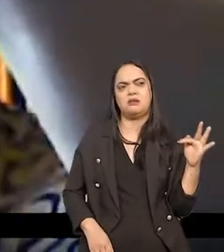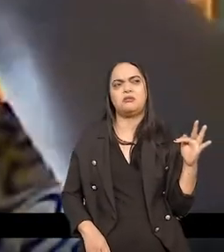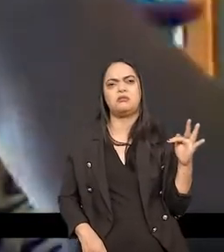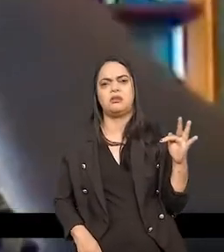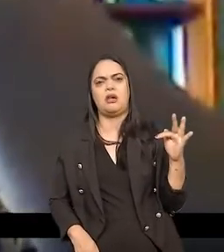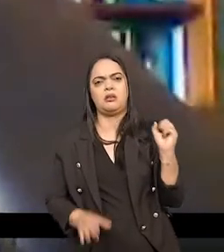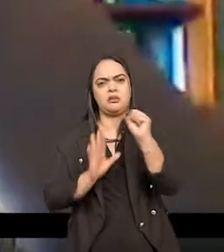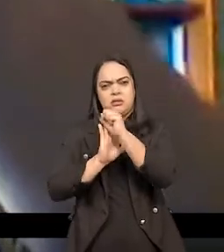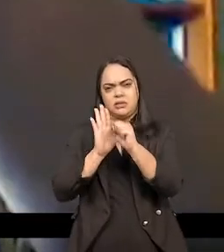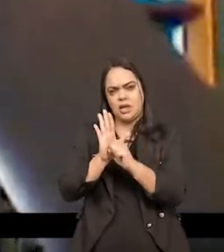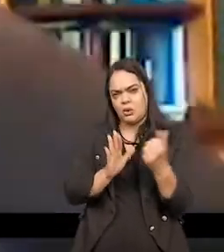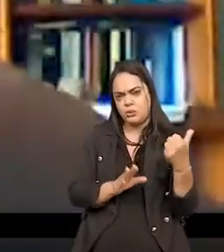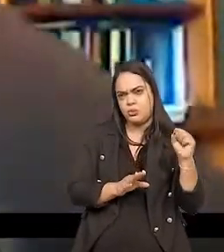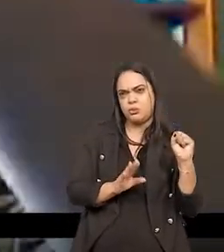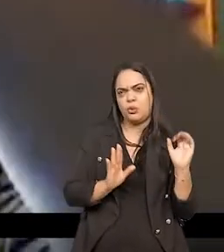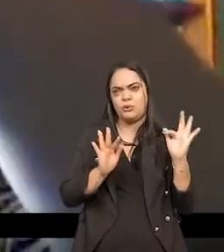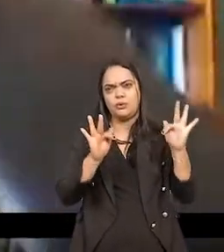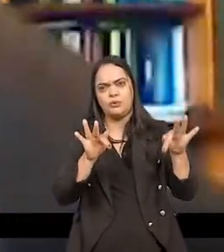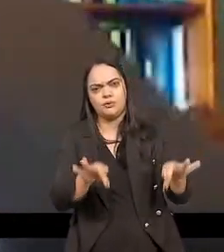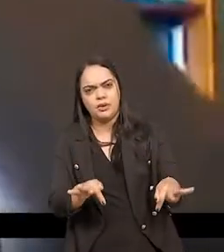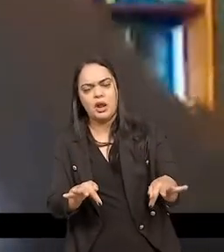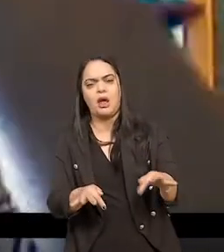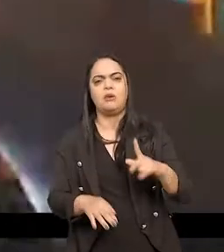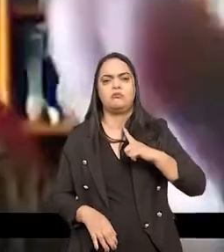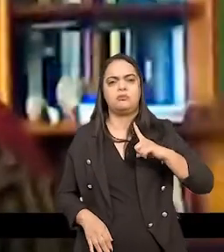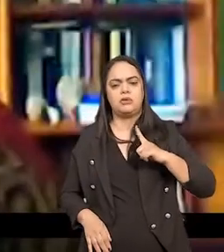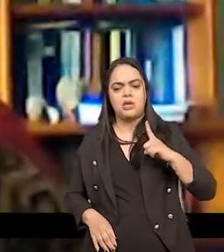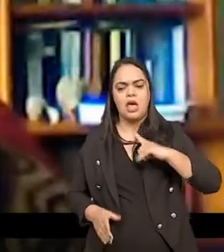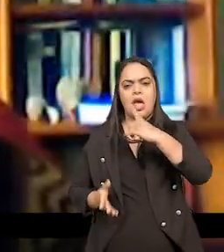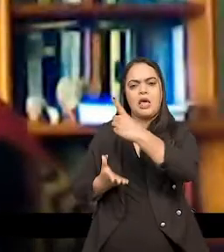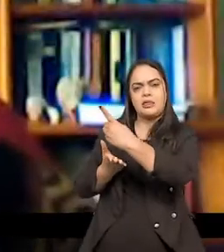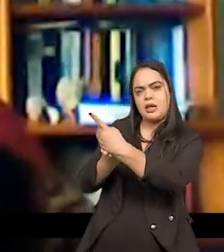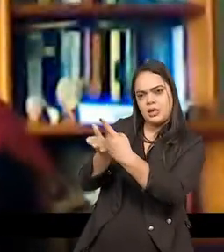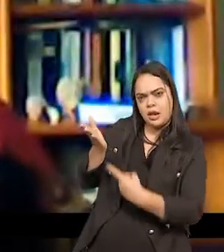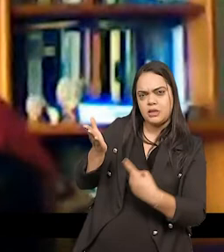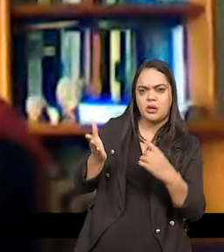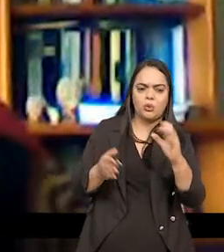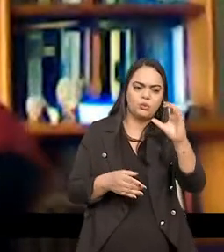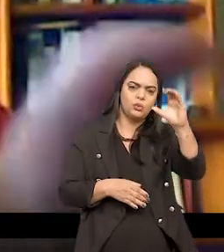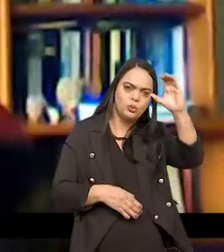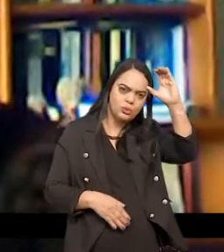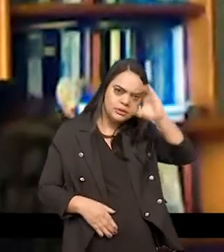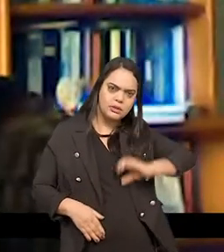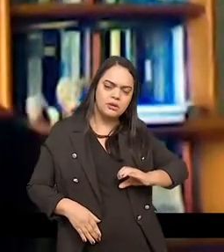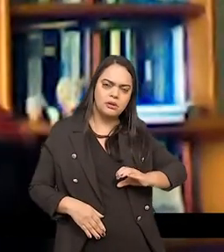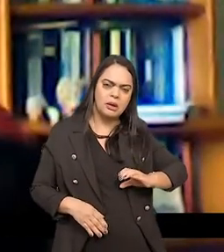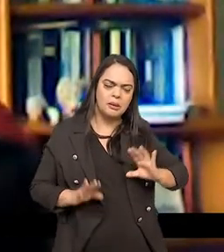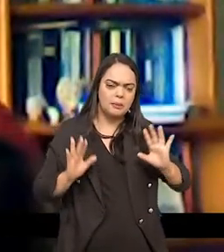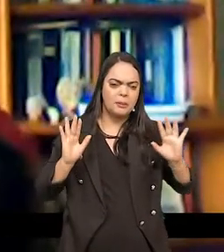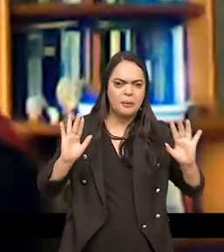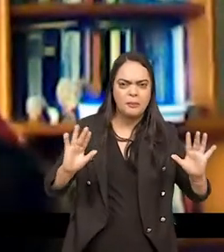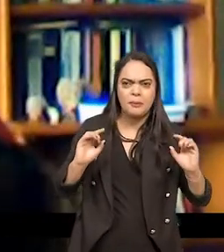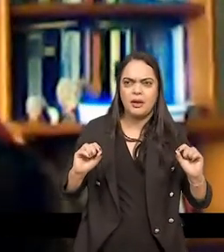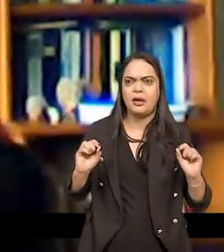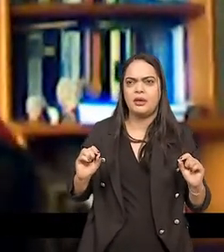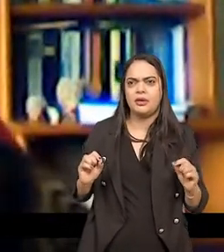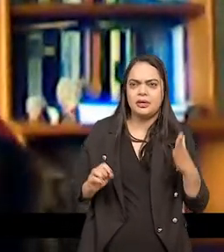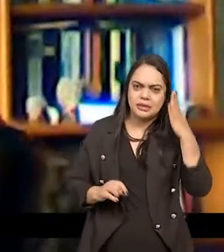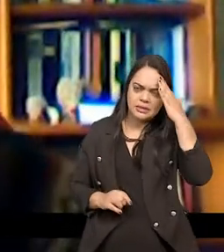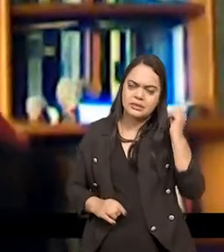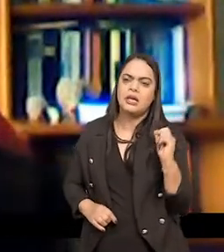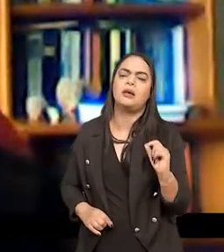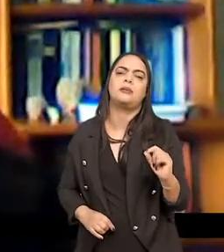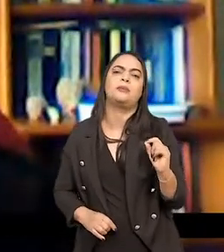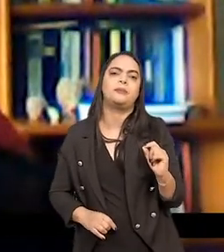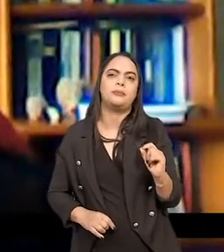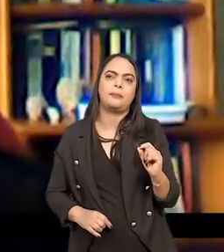né? A declaração do cidadão, Mas assim, não só porque morreu lá de Gustes, mas